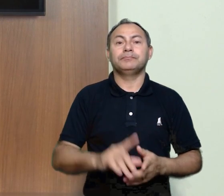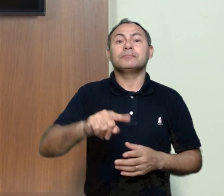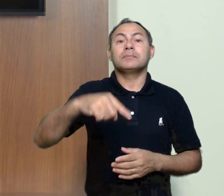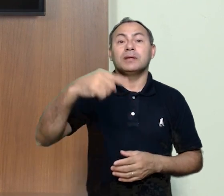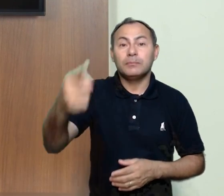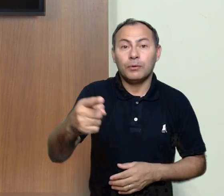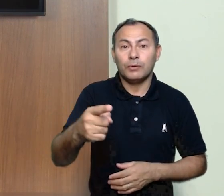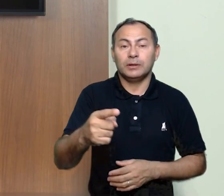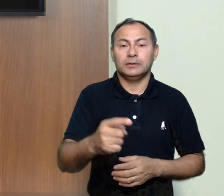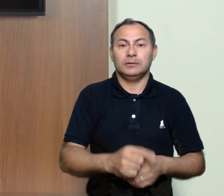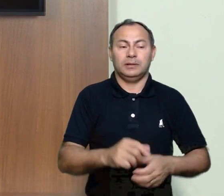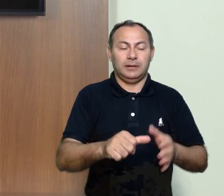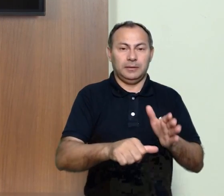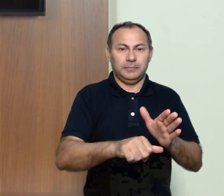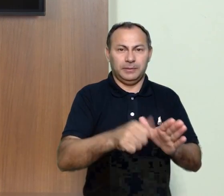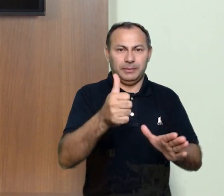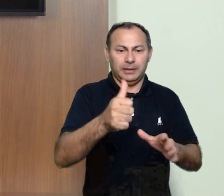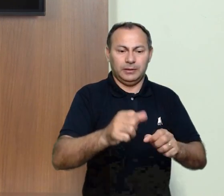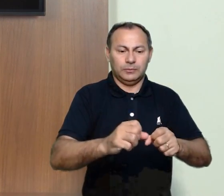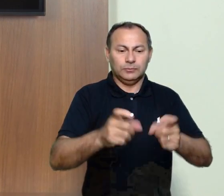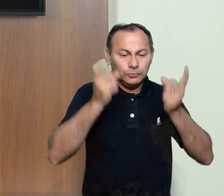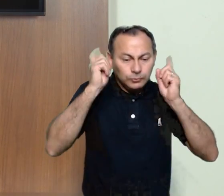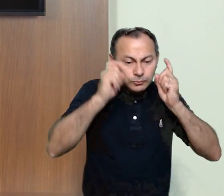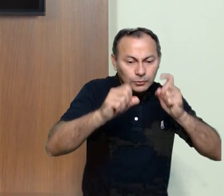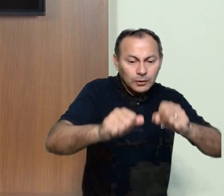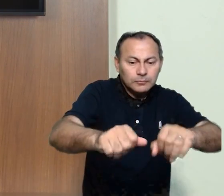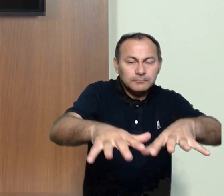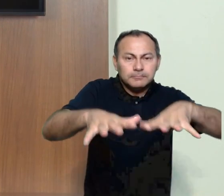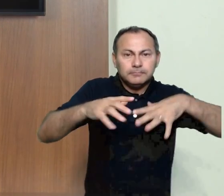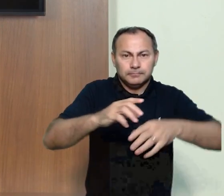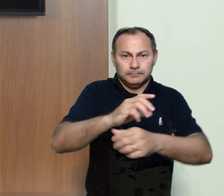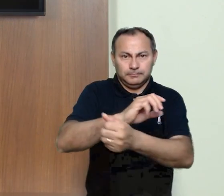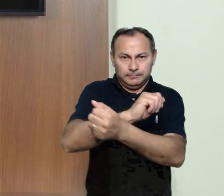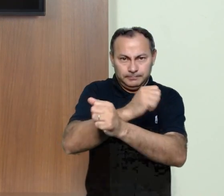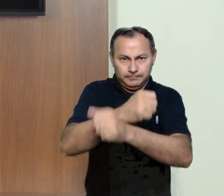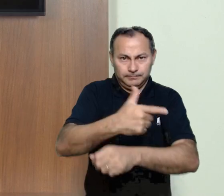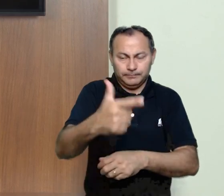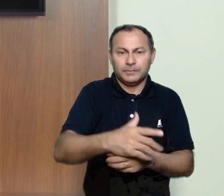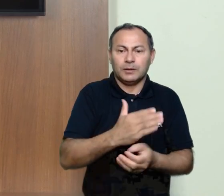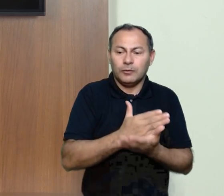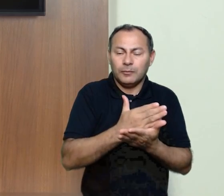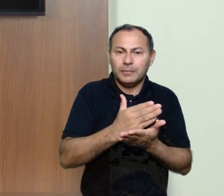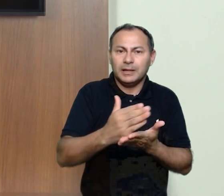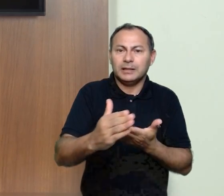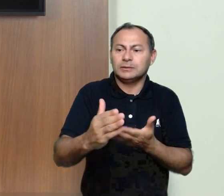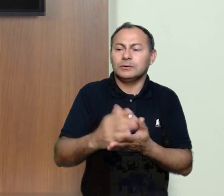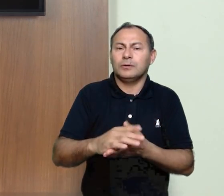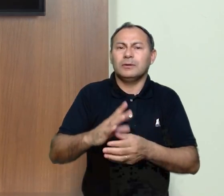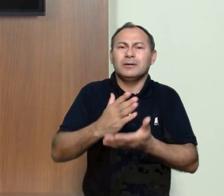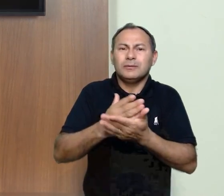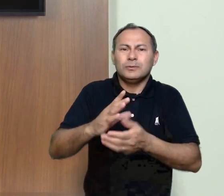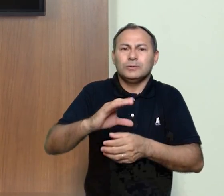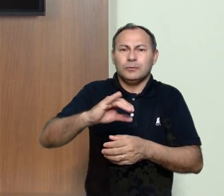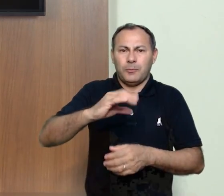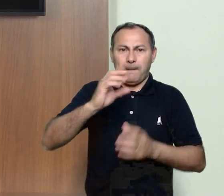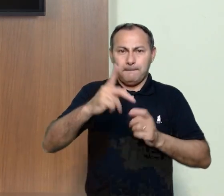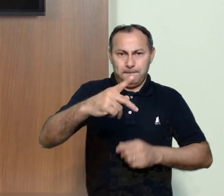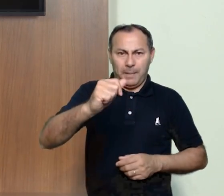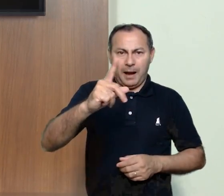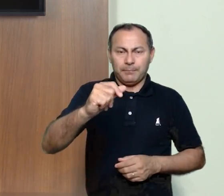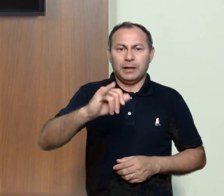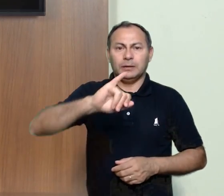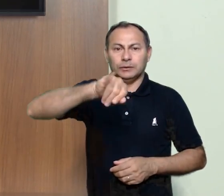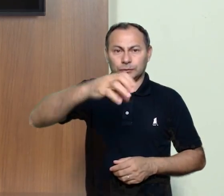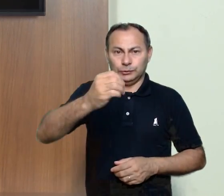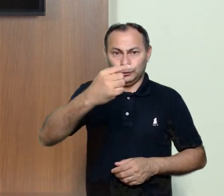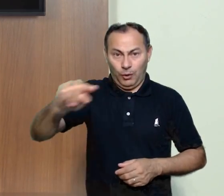Logo após a conclusão da primeira sessão do concílio, anunciou-se a enfermidade de João 23.